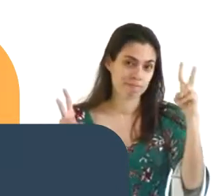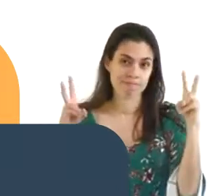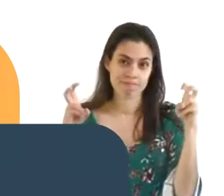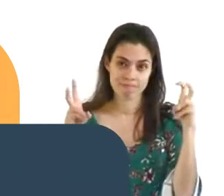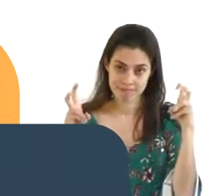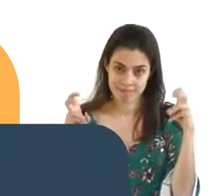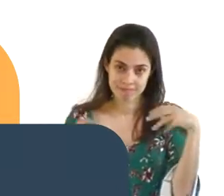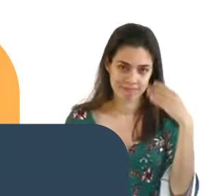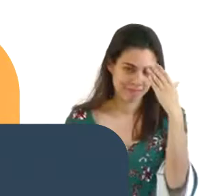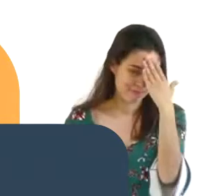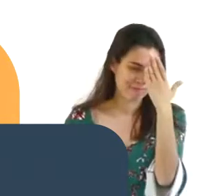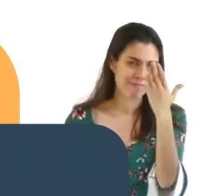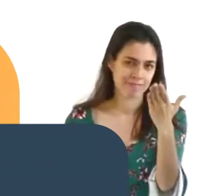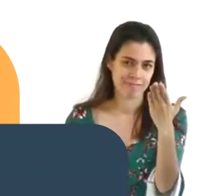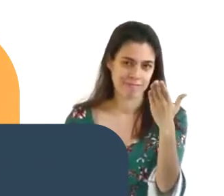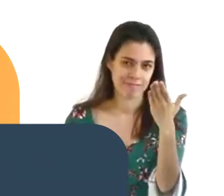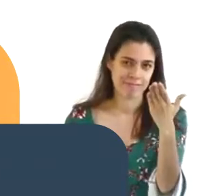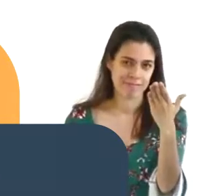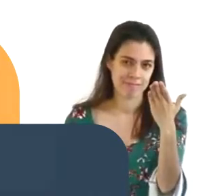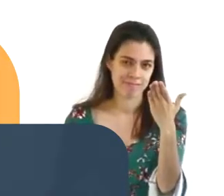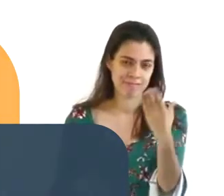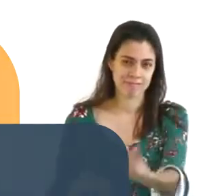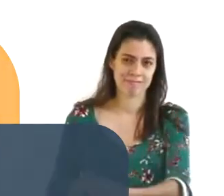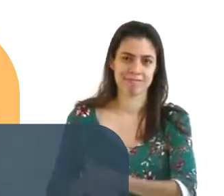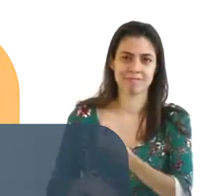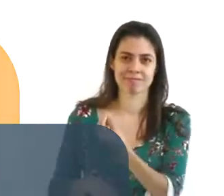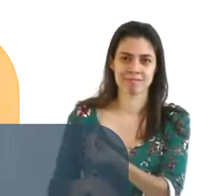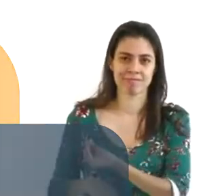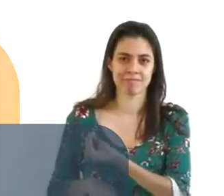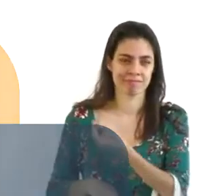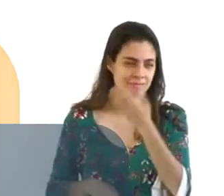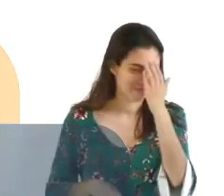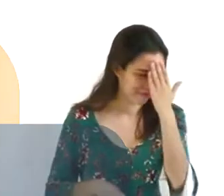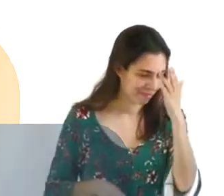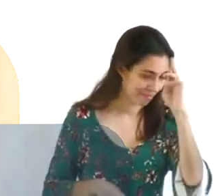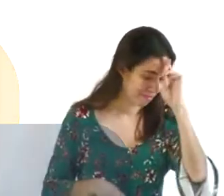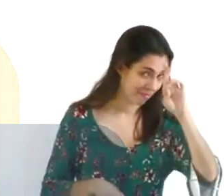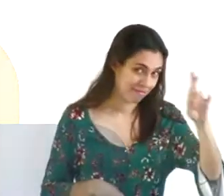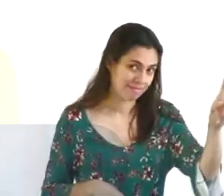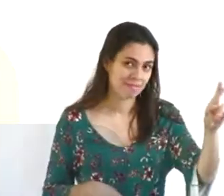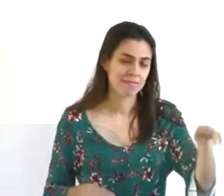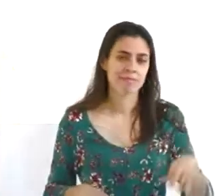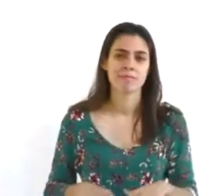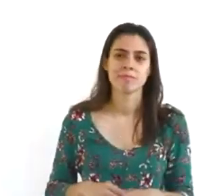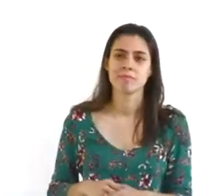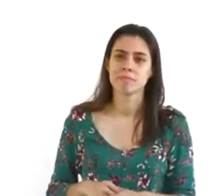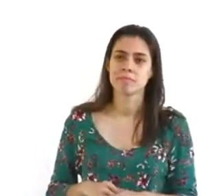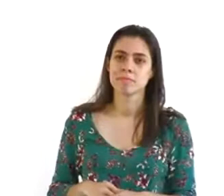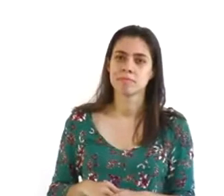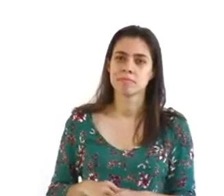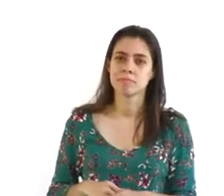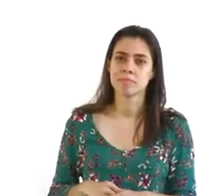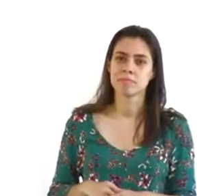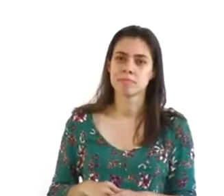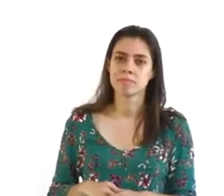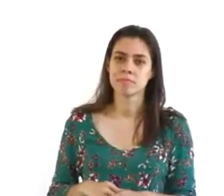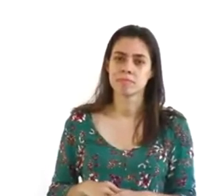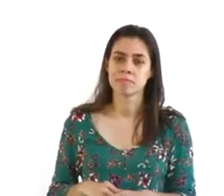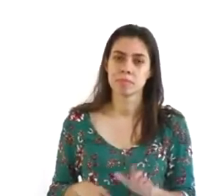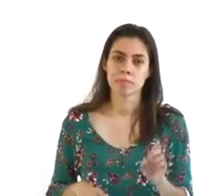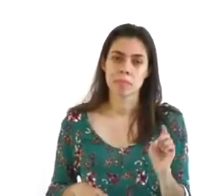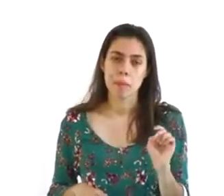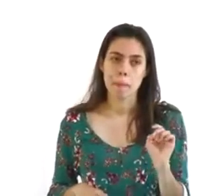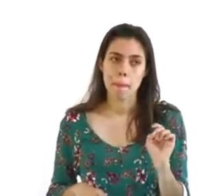tema que tem a ver com a nossa vida de gratidão ao Senhor. Não somente esta